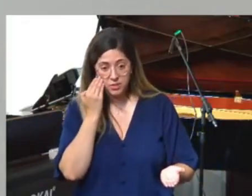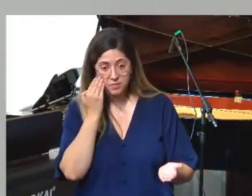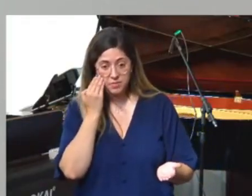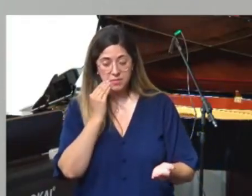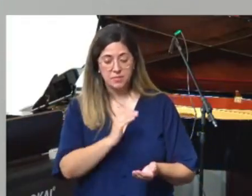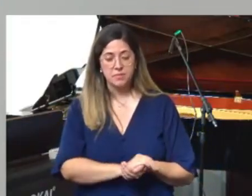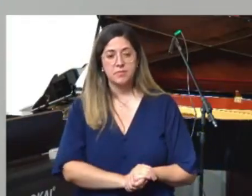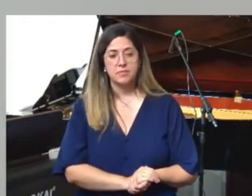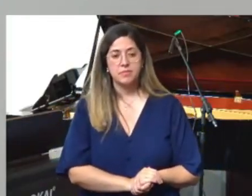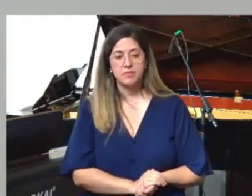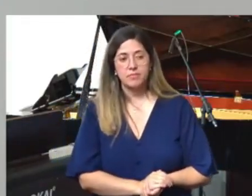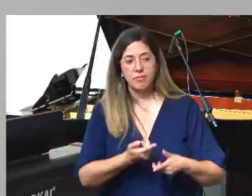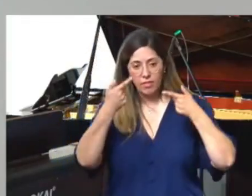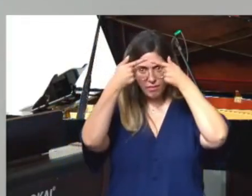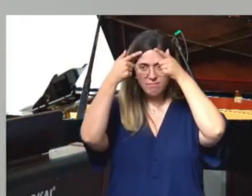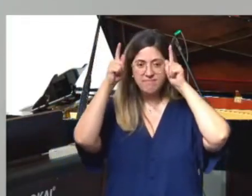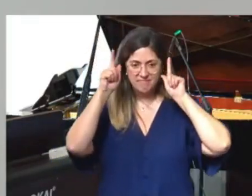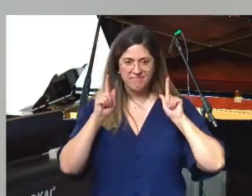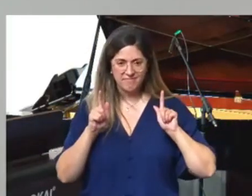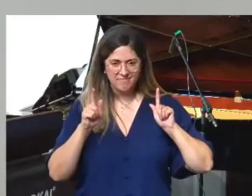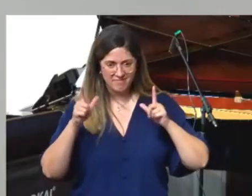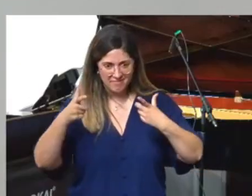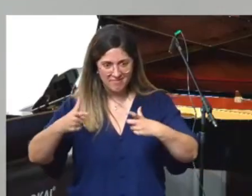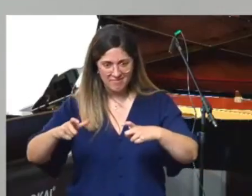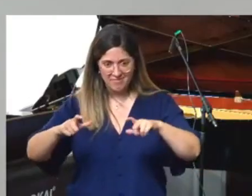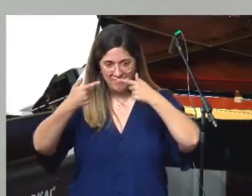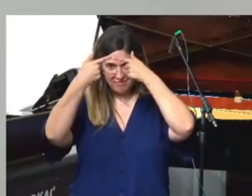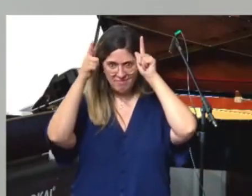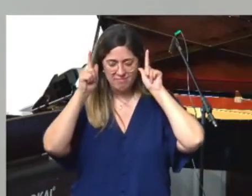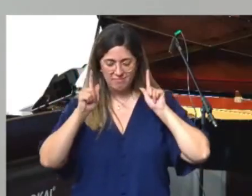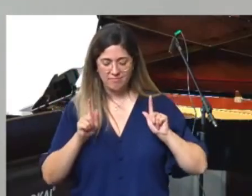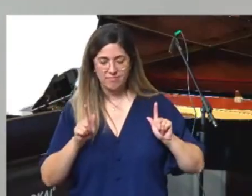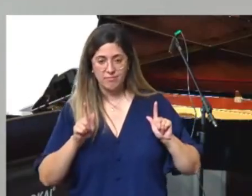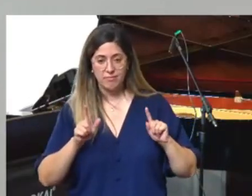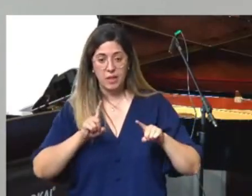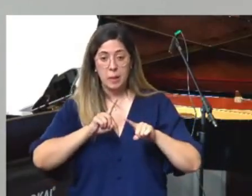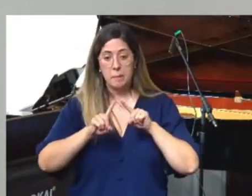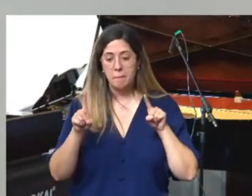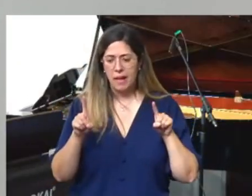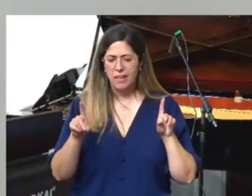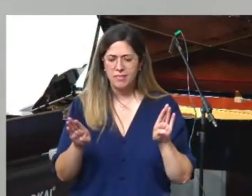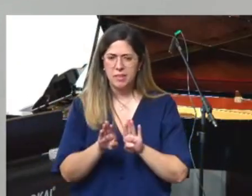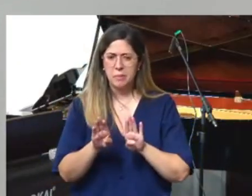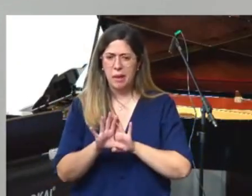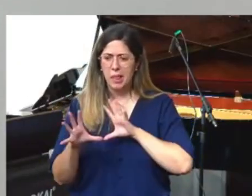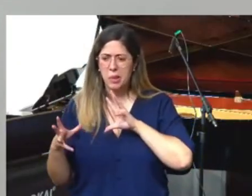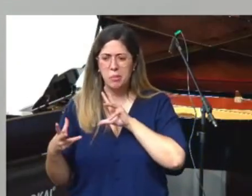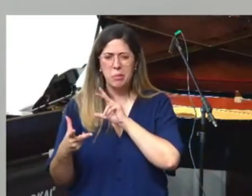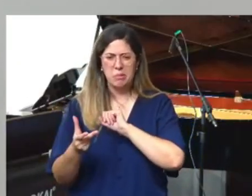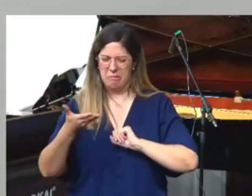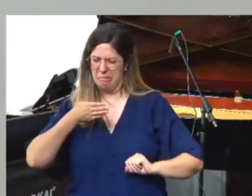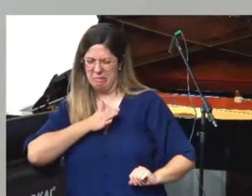gentílico, e judaizantes que devem ser silenciados de acordo com a carta.